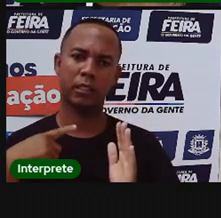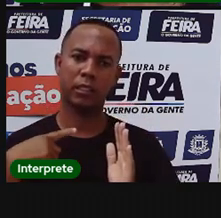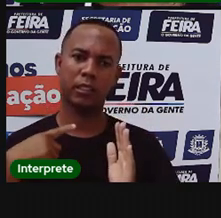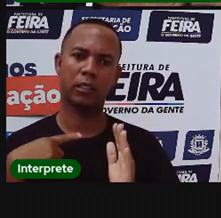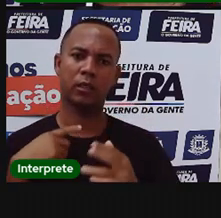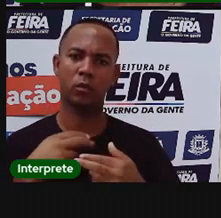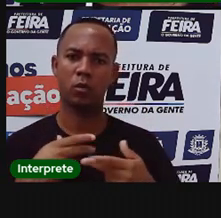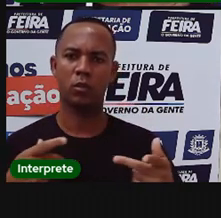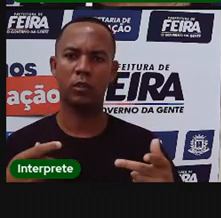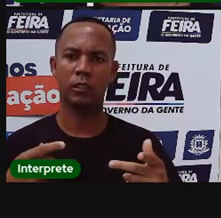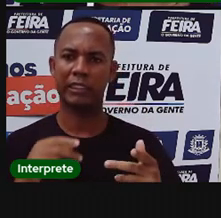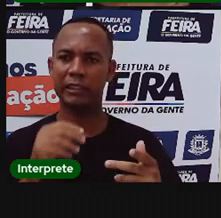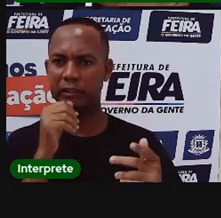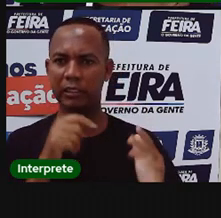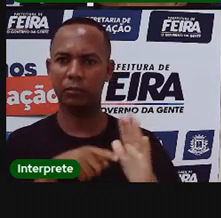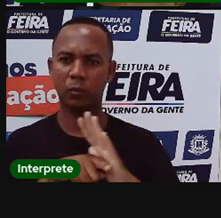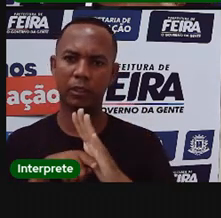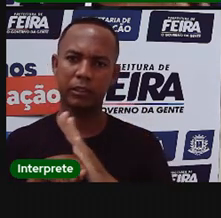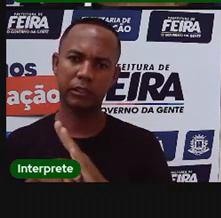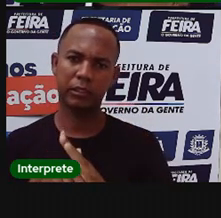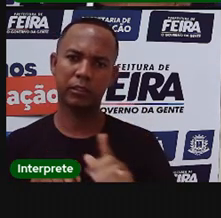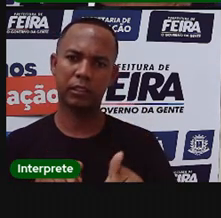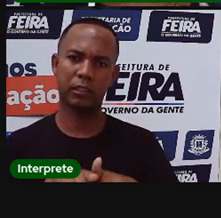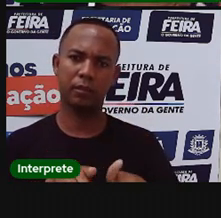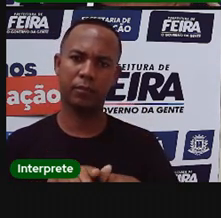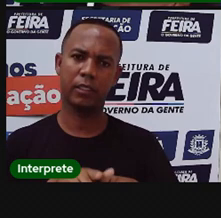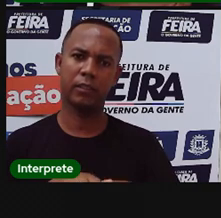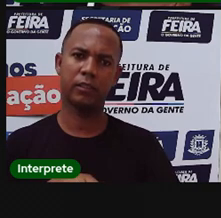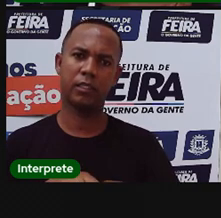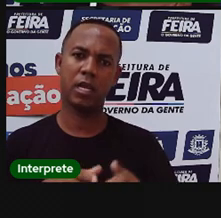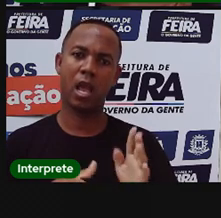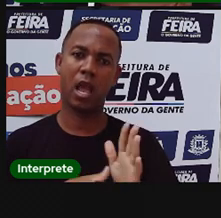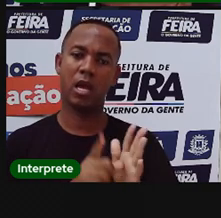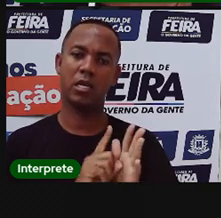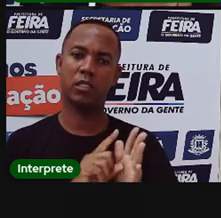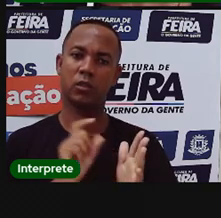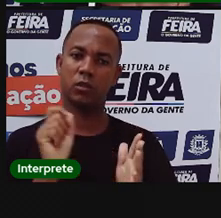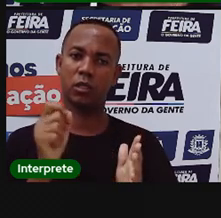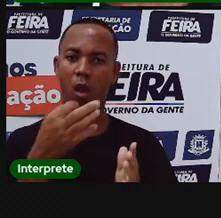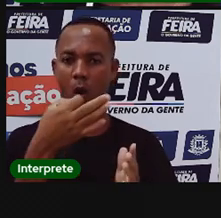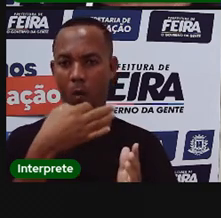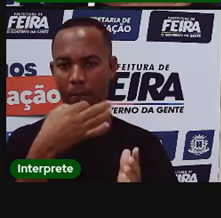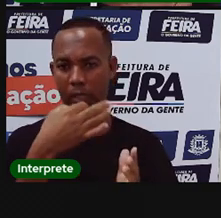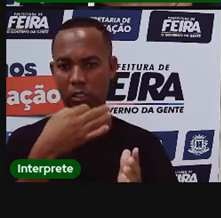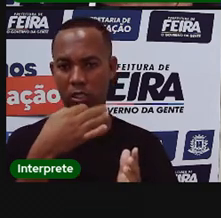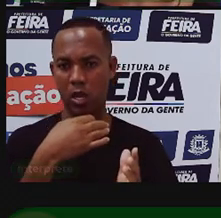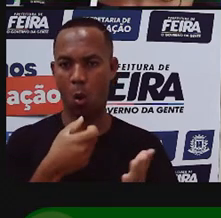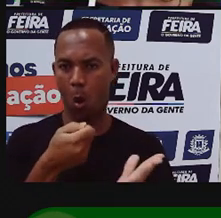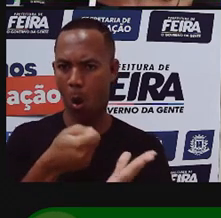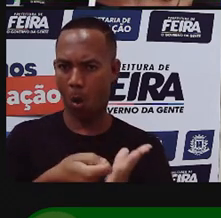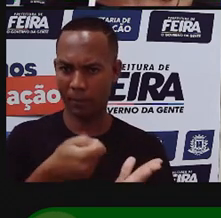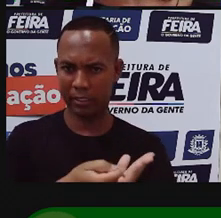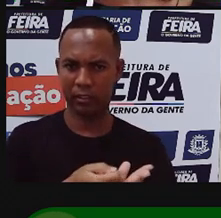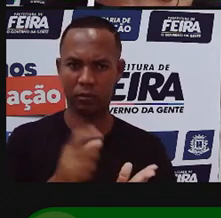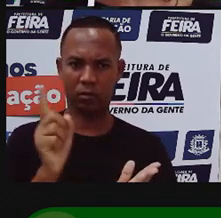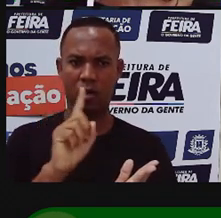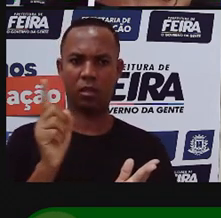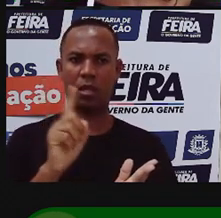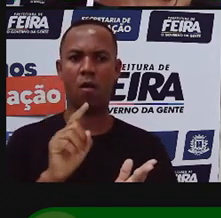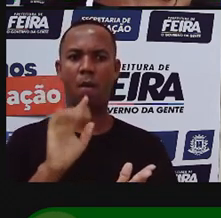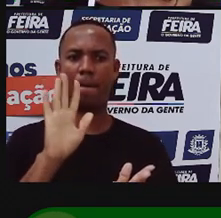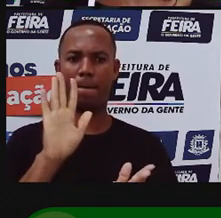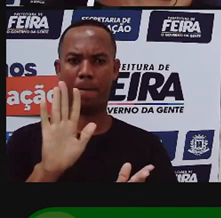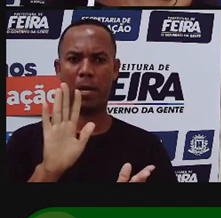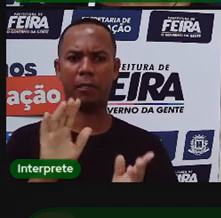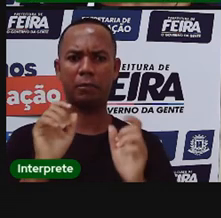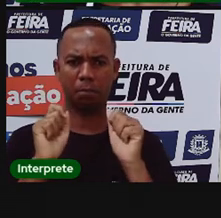pode ser que a escola tenha elaborado outro material. Foi um, como eu falei, foi uma sugestão. Não é obrigatório, mas para a gente